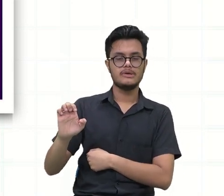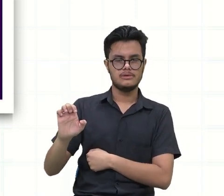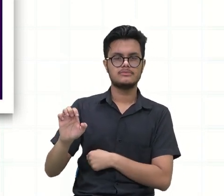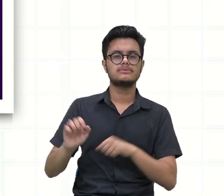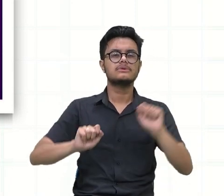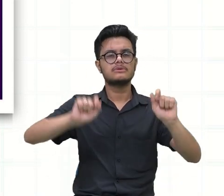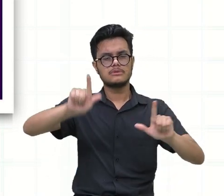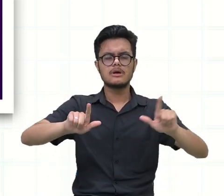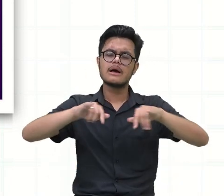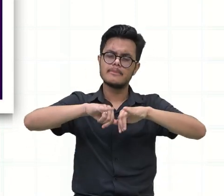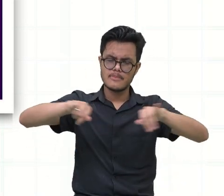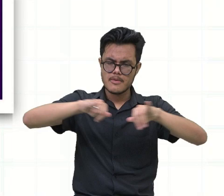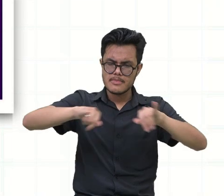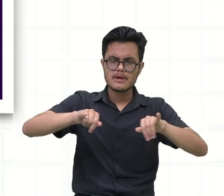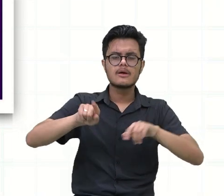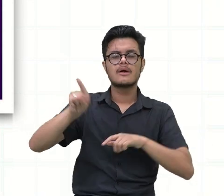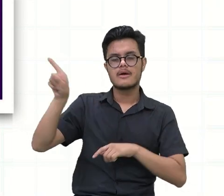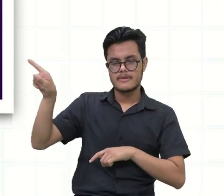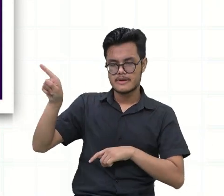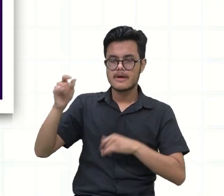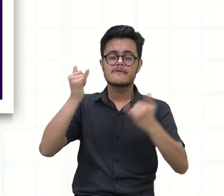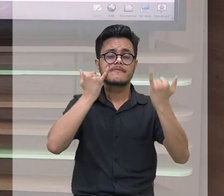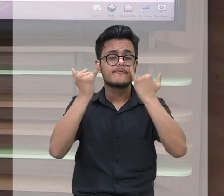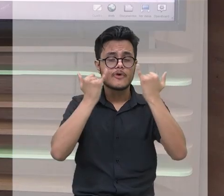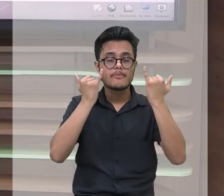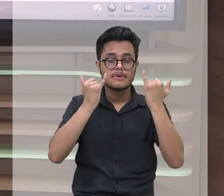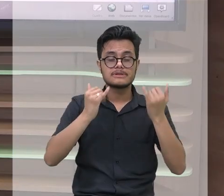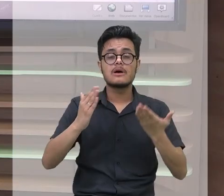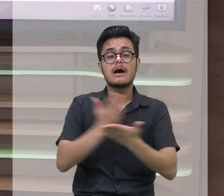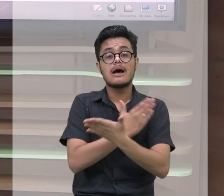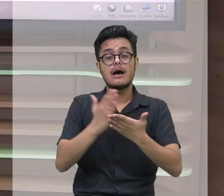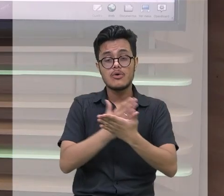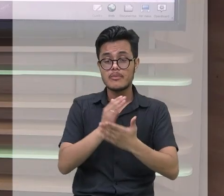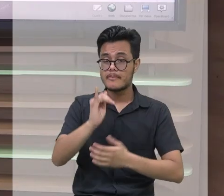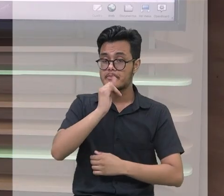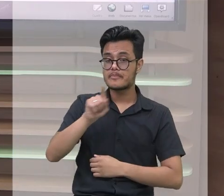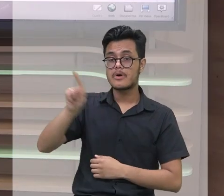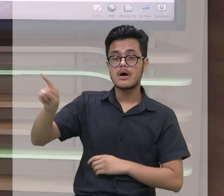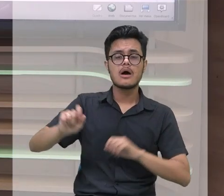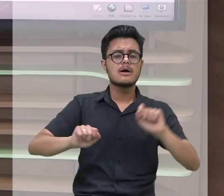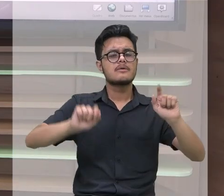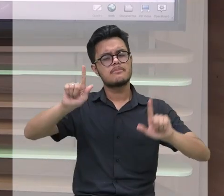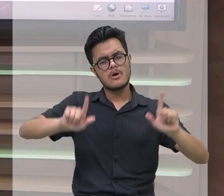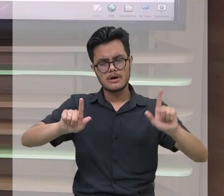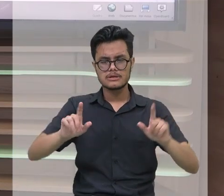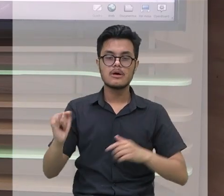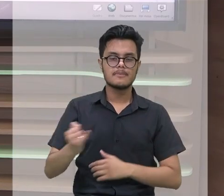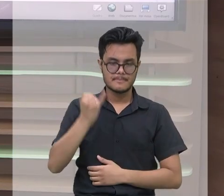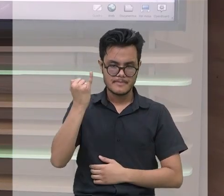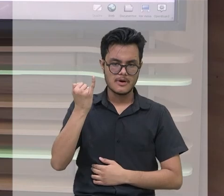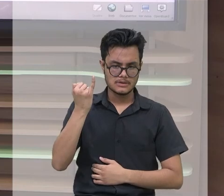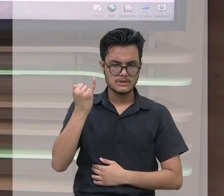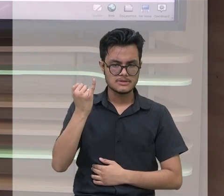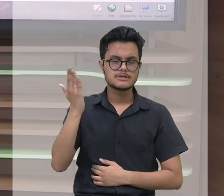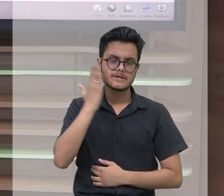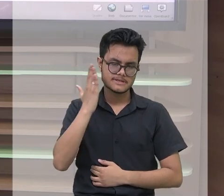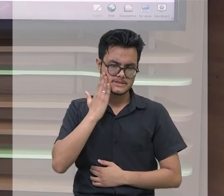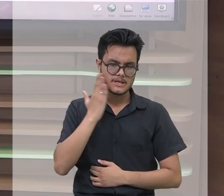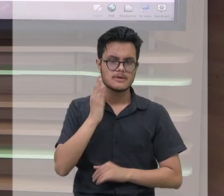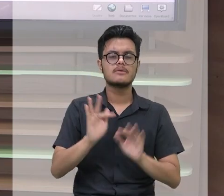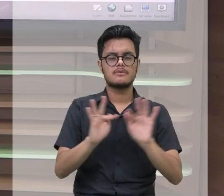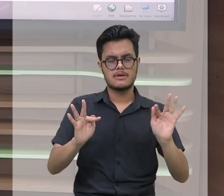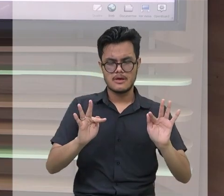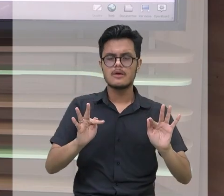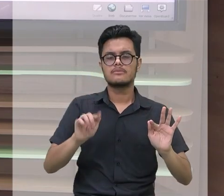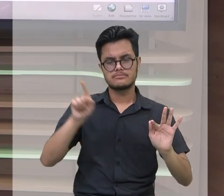campanhas publicitárias, nas propagandas, não é? Então, é importante vocês identificarem e conhecerem,